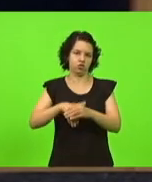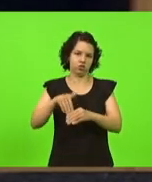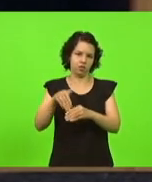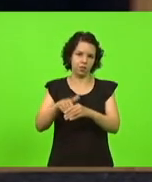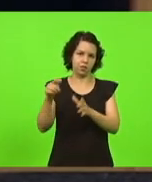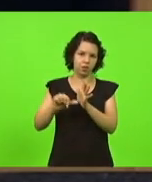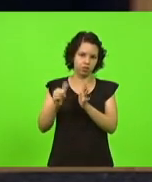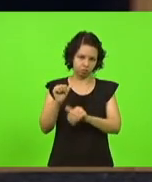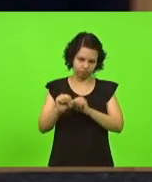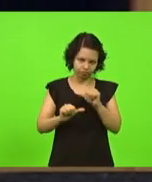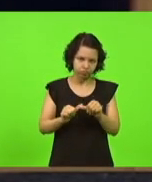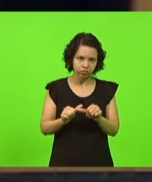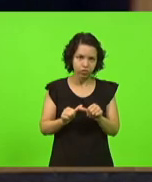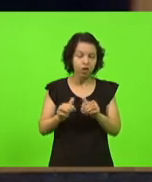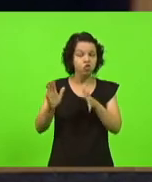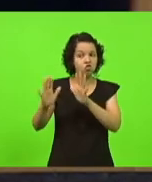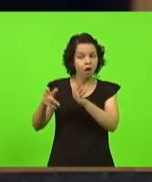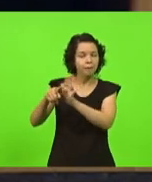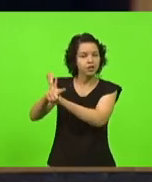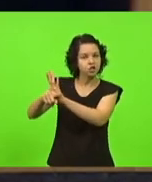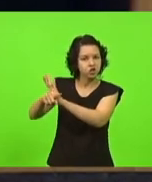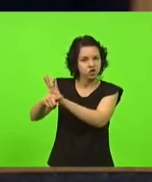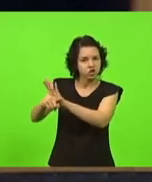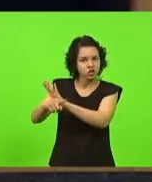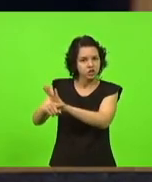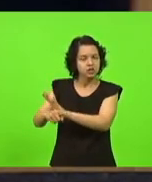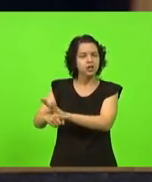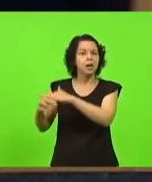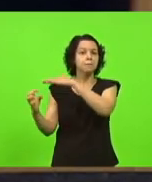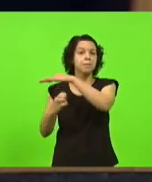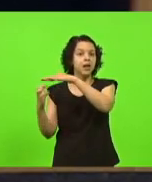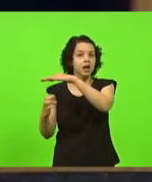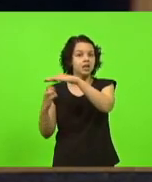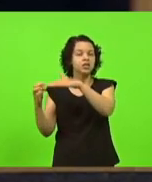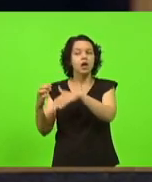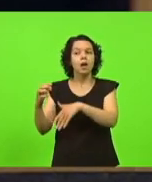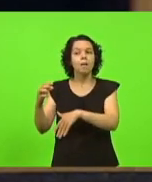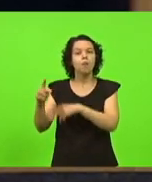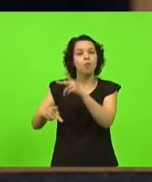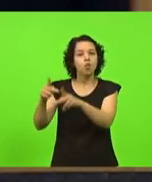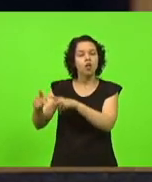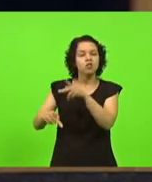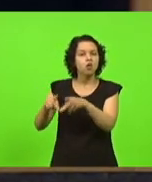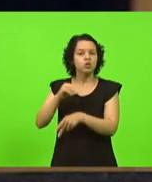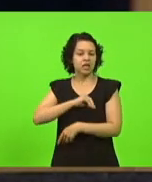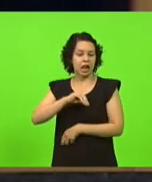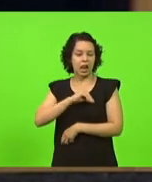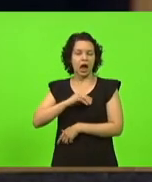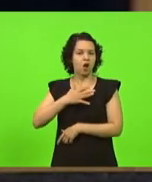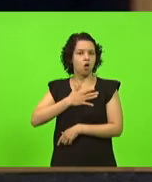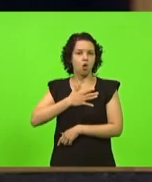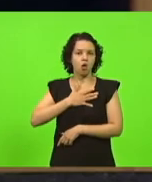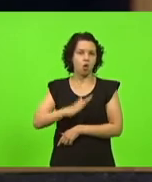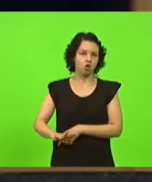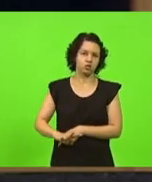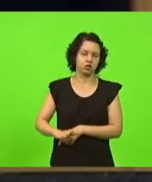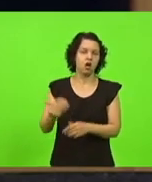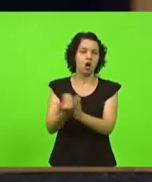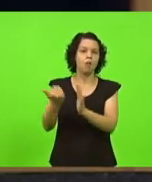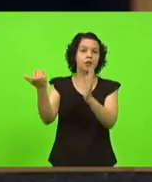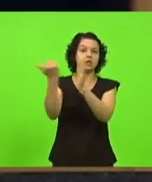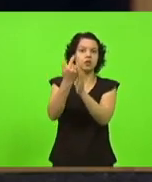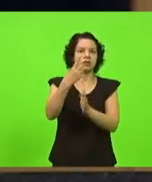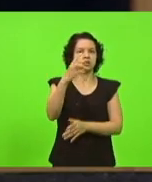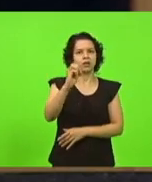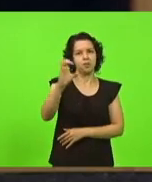uma pesquisa numa empresa, onde o pessoal estava descontente com o salário. Aumentaram em 100% o salário. Um